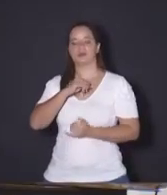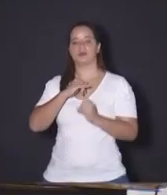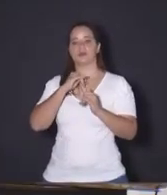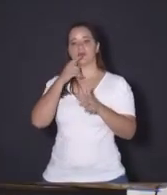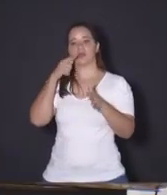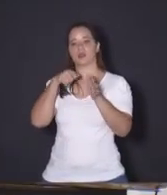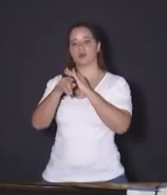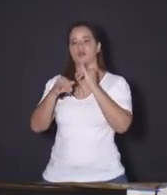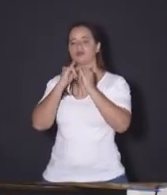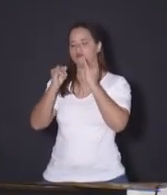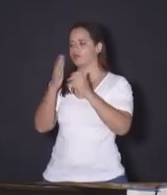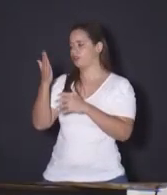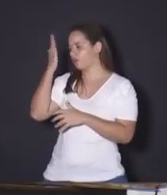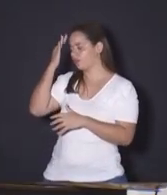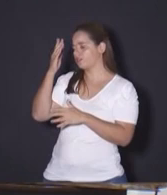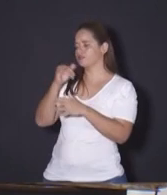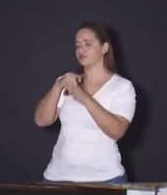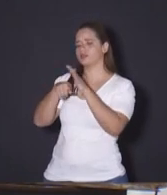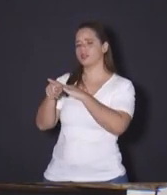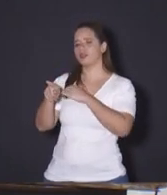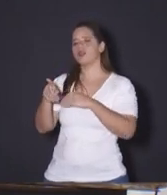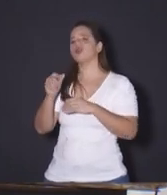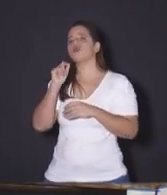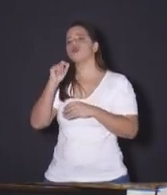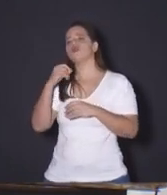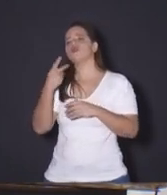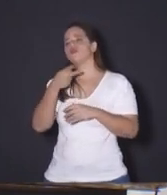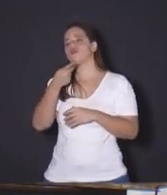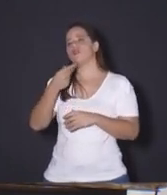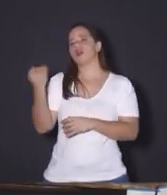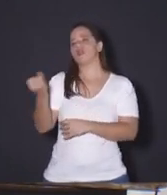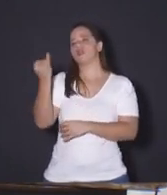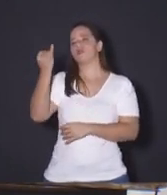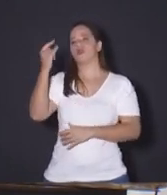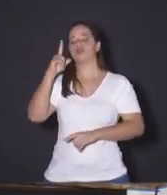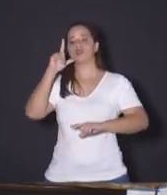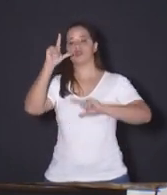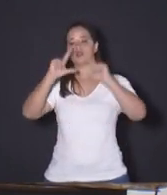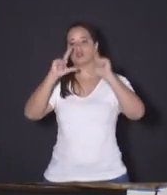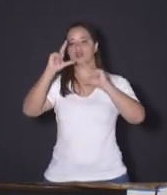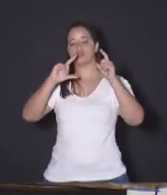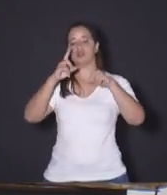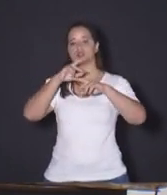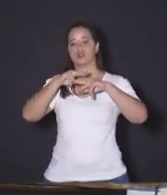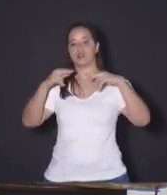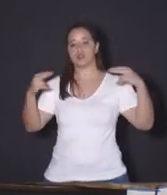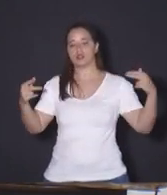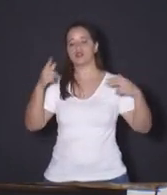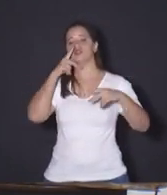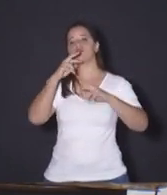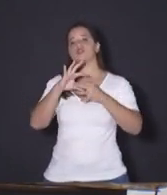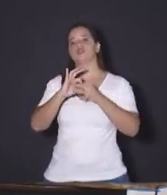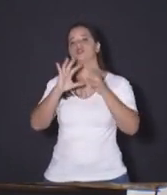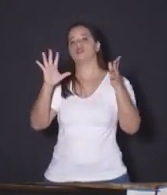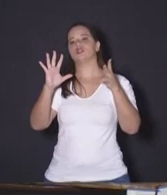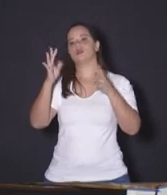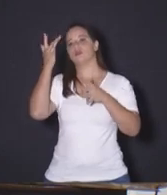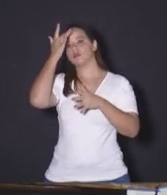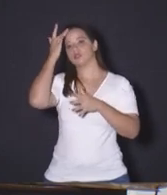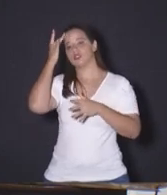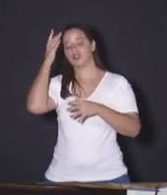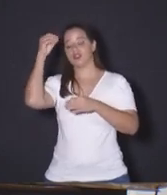eu estou querendo saber o seguinte você fala um pouco essa importância mesmo das mídias livres para que essas mídias que já estão